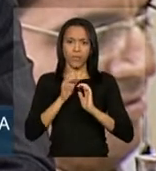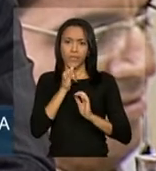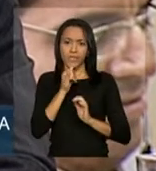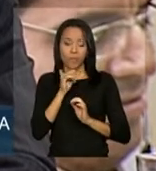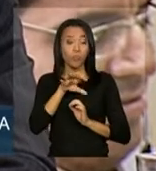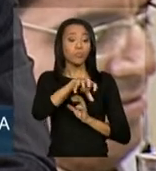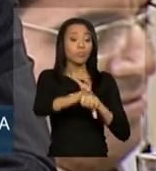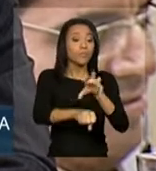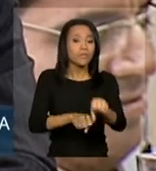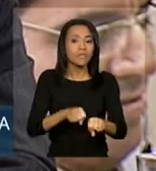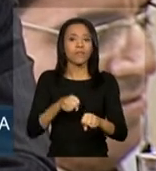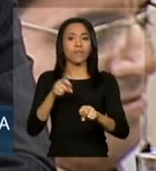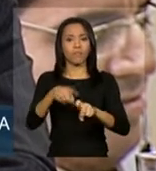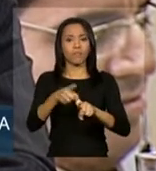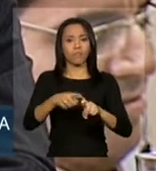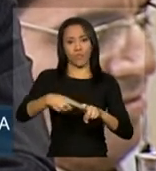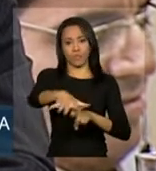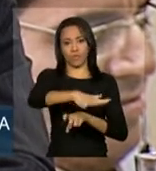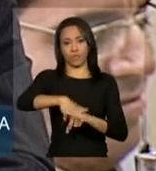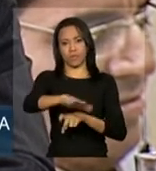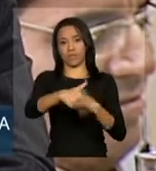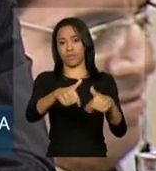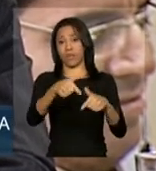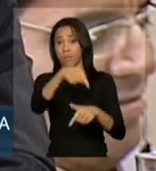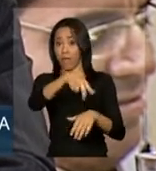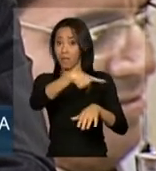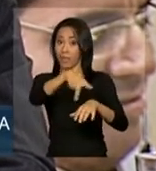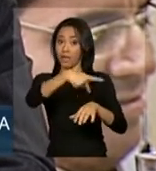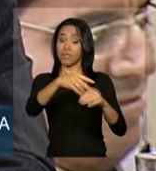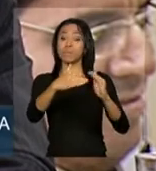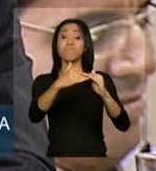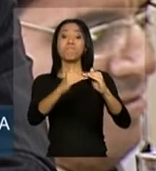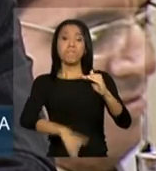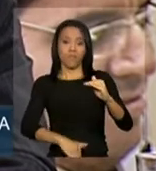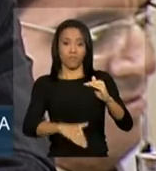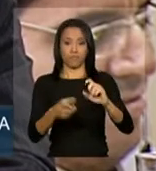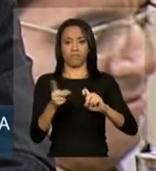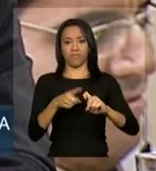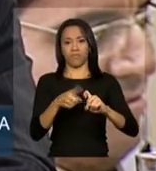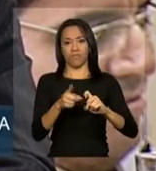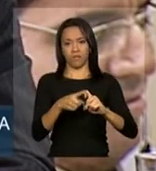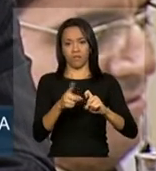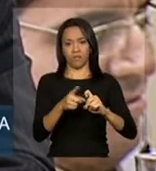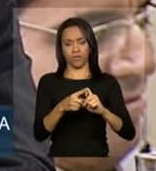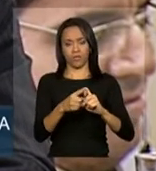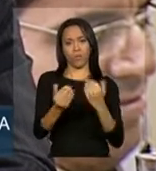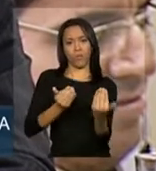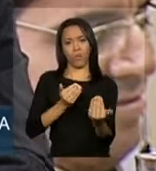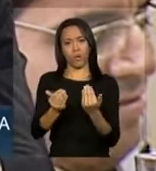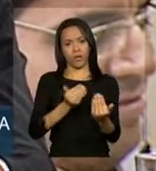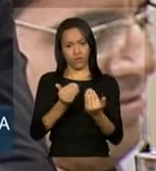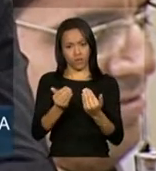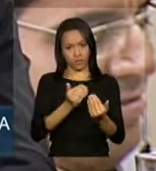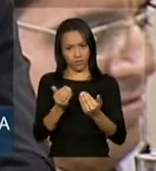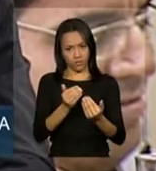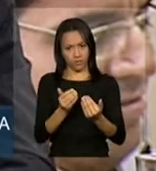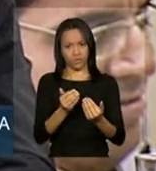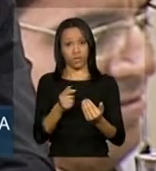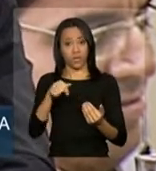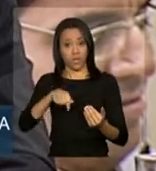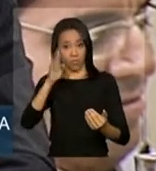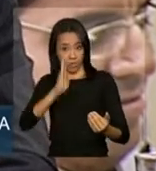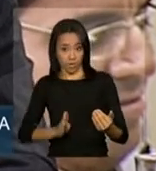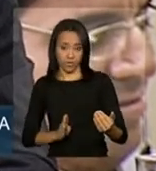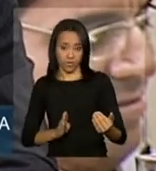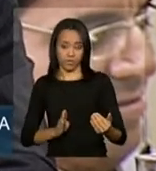e que atuam em países que tenham menos médicos proporcionalmente do que o seu do que o Brasil